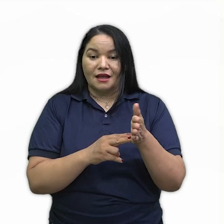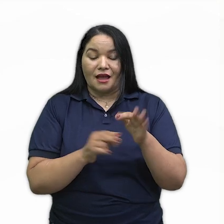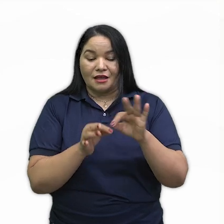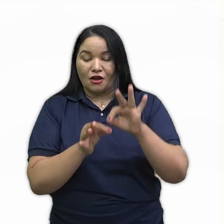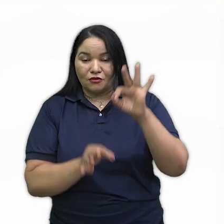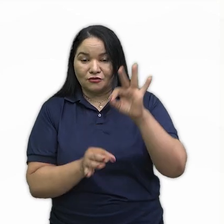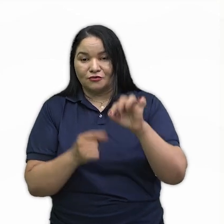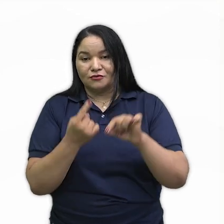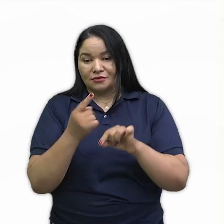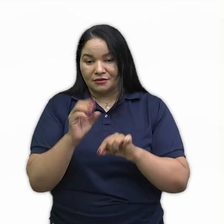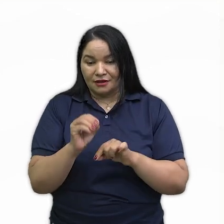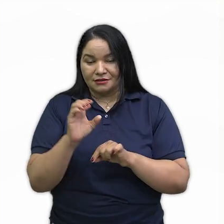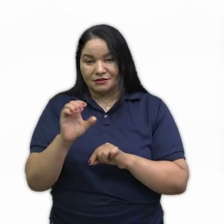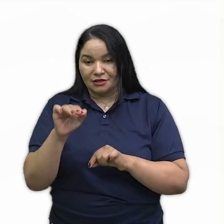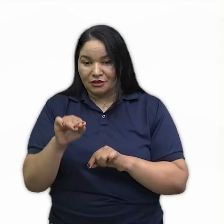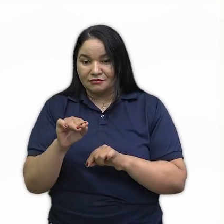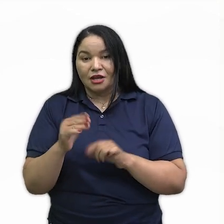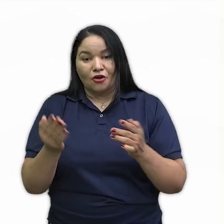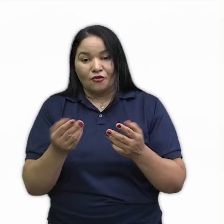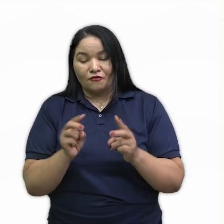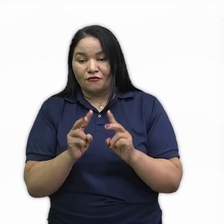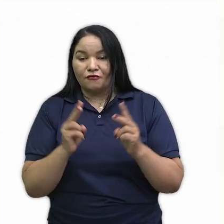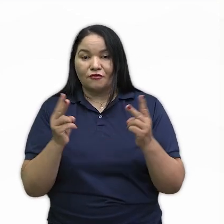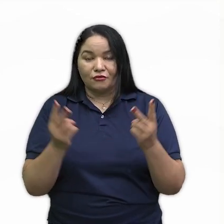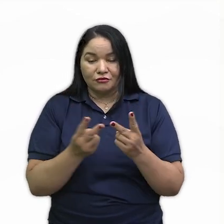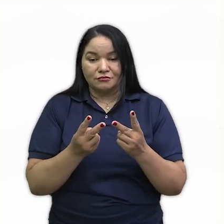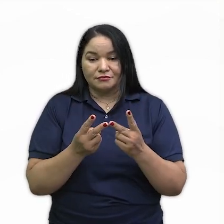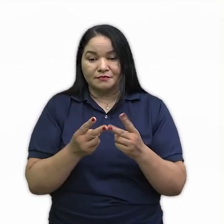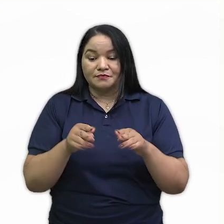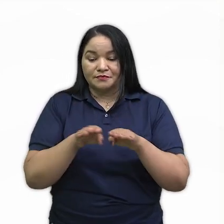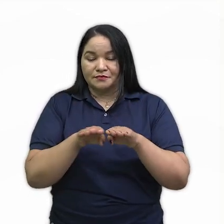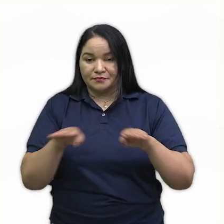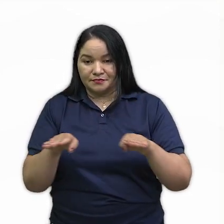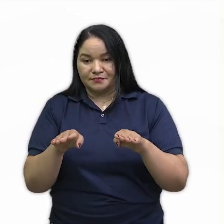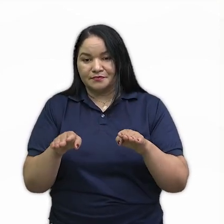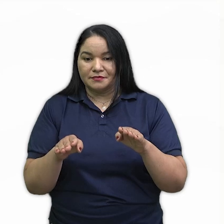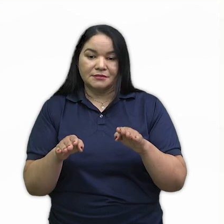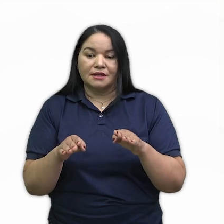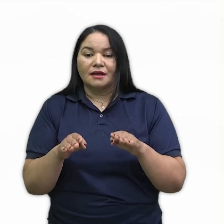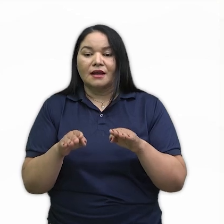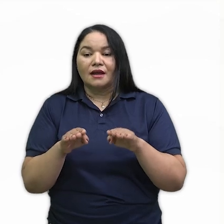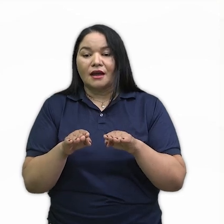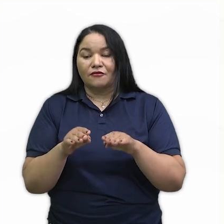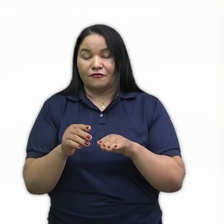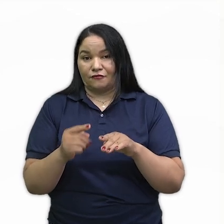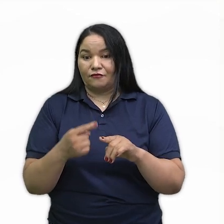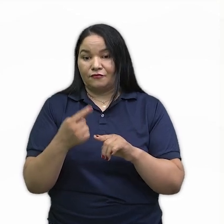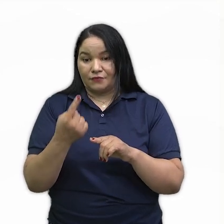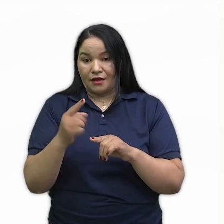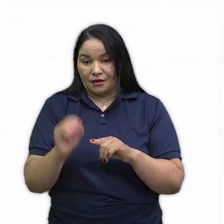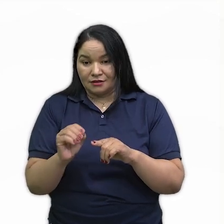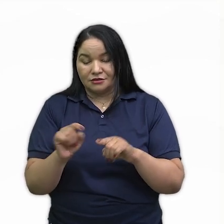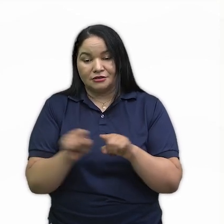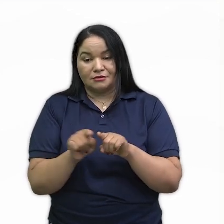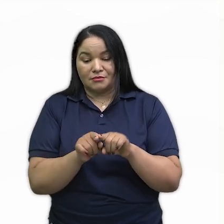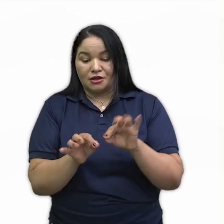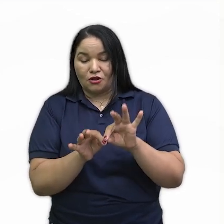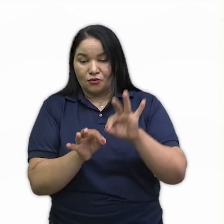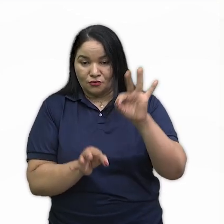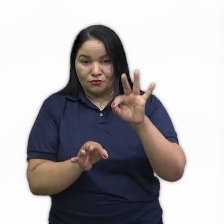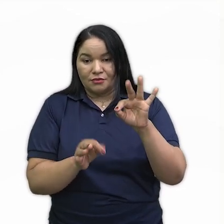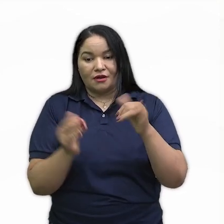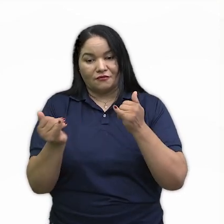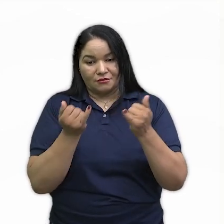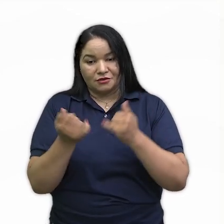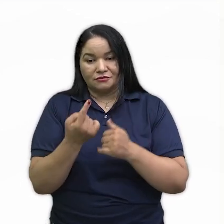10 centímetros de altura, qual será o volume? O volume vai ser a área da base, que foi 10, vezes a altura,